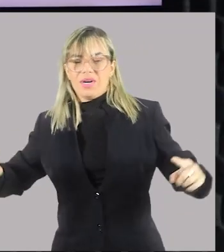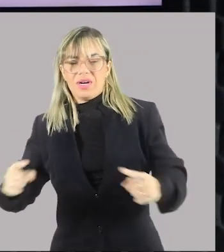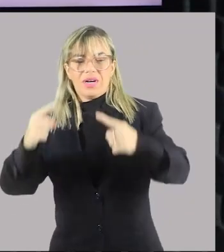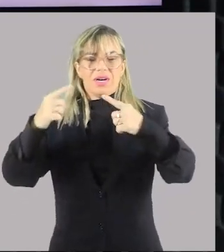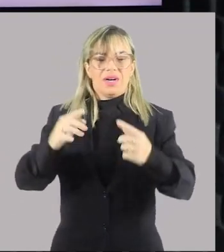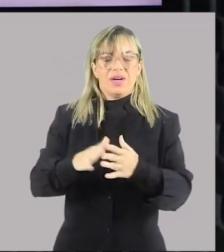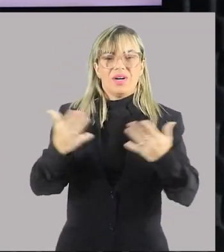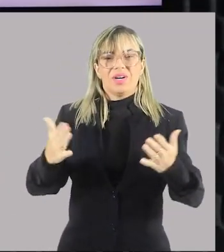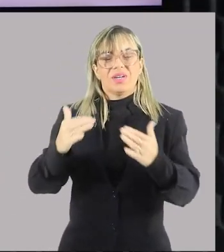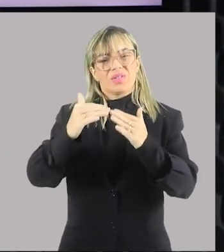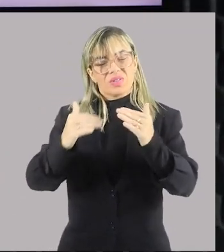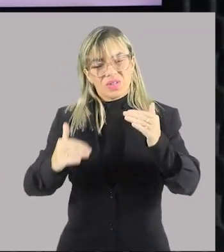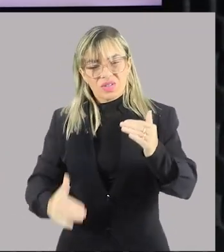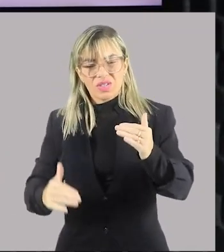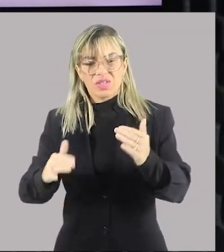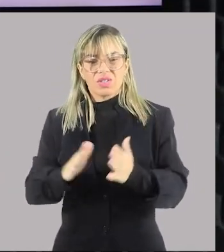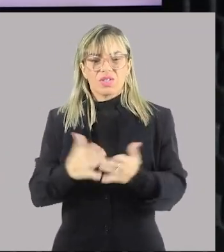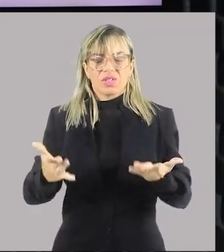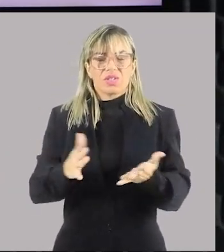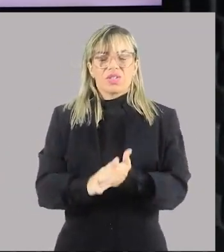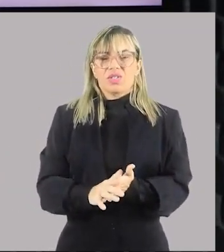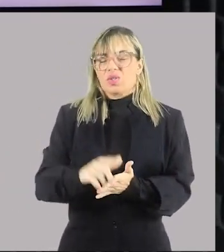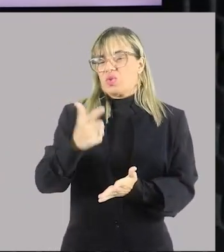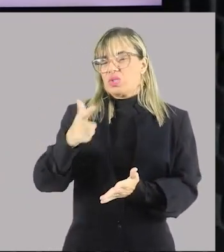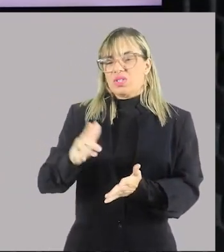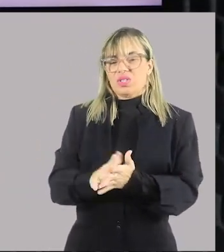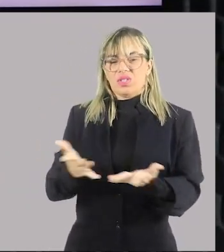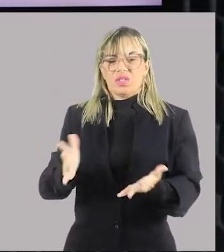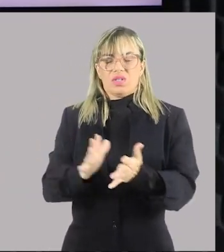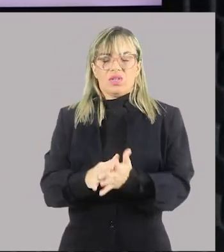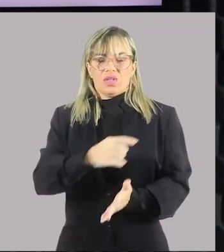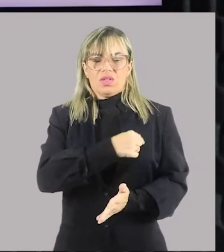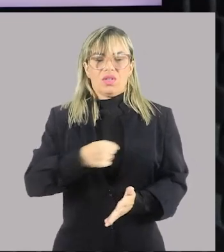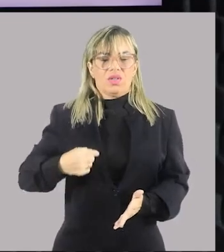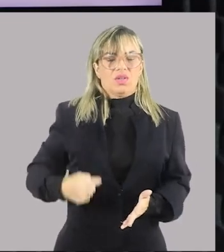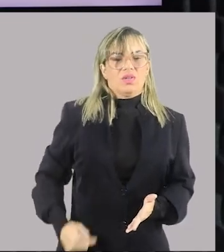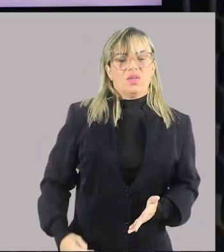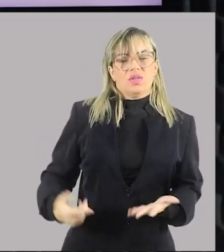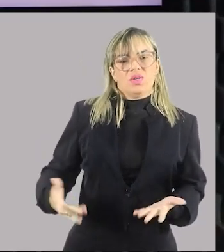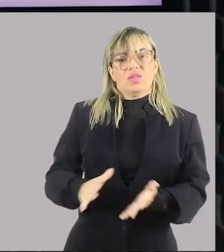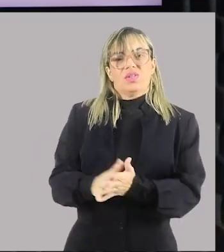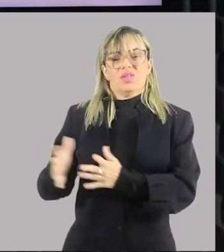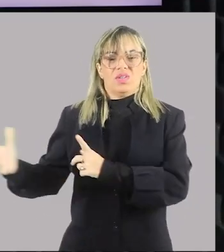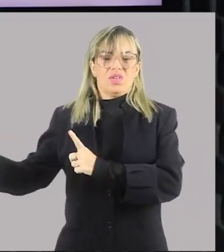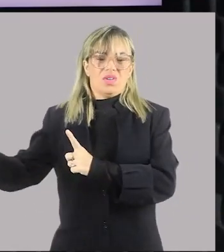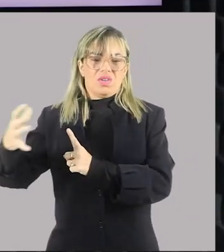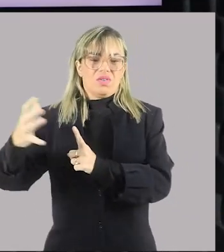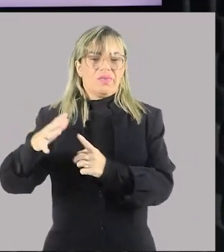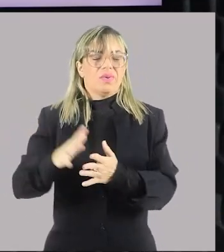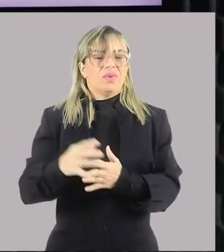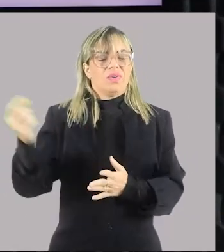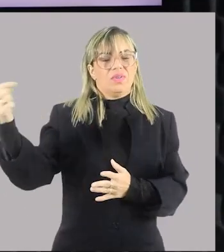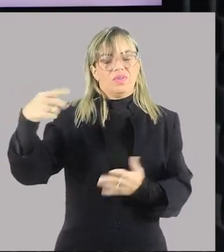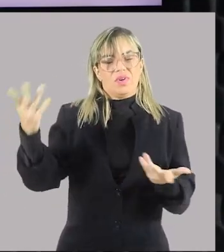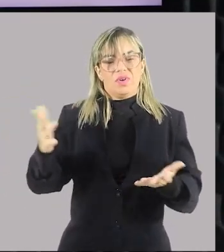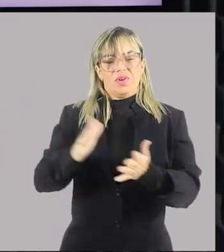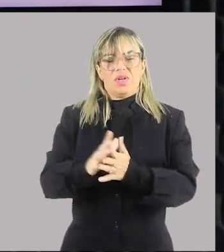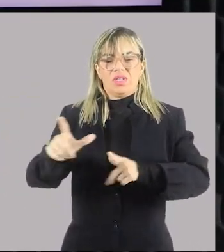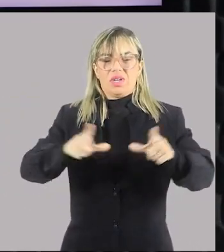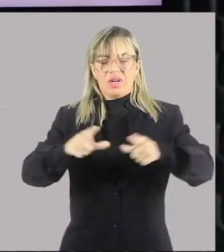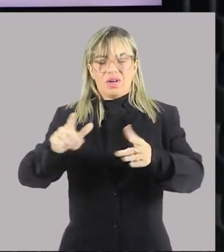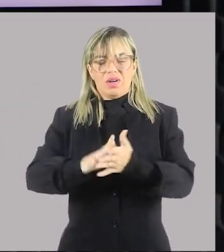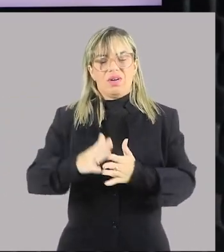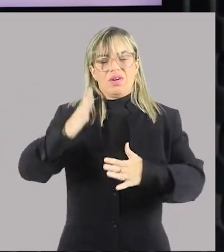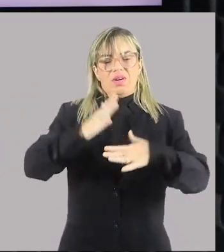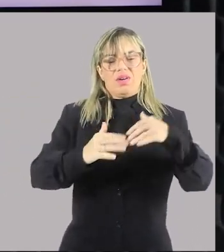Isso acaba surtindo efeitos. A China, a produção industrial chinesa, né? Muita mão de